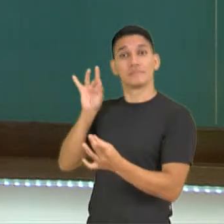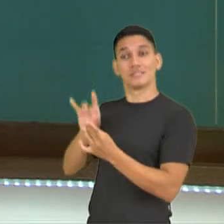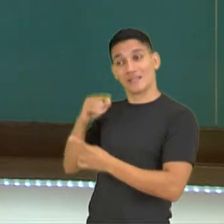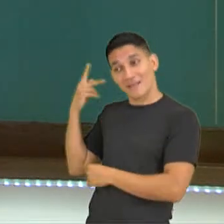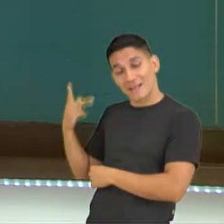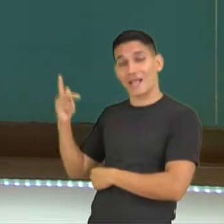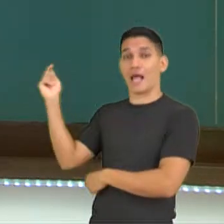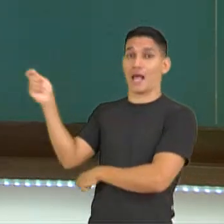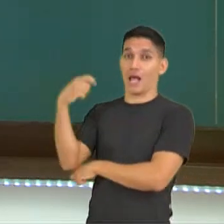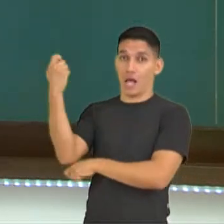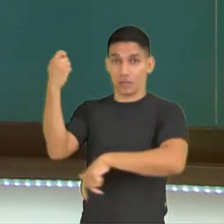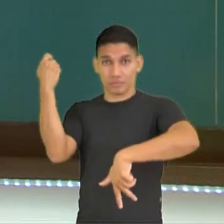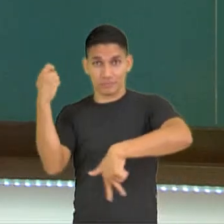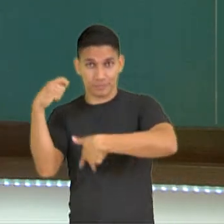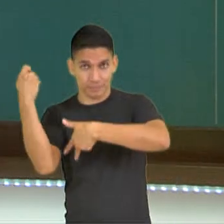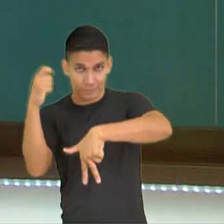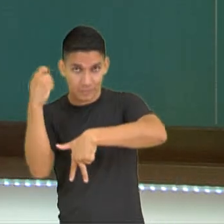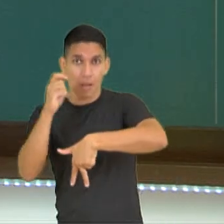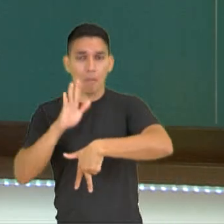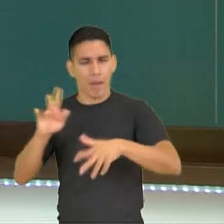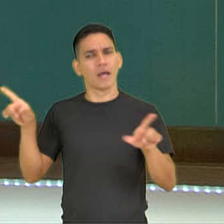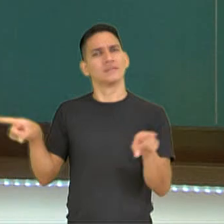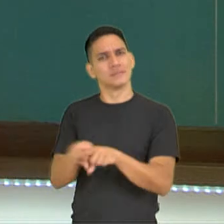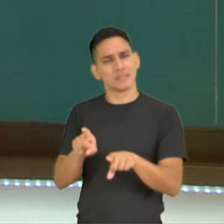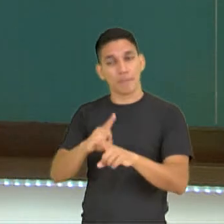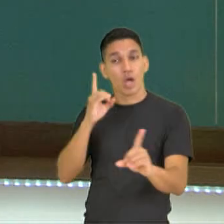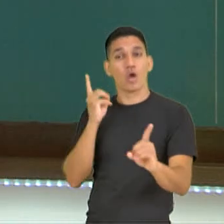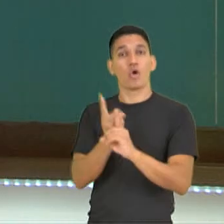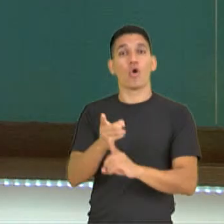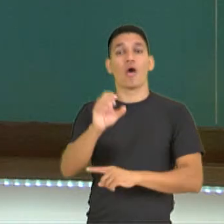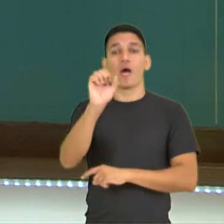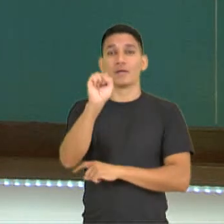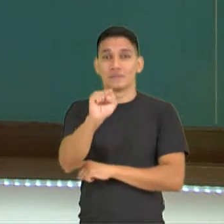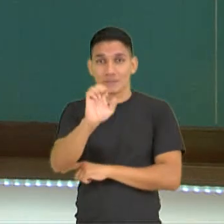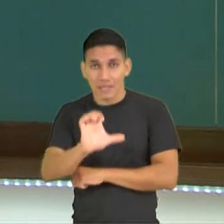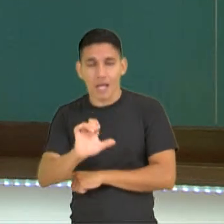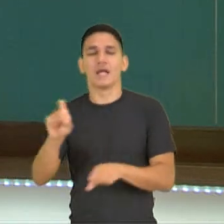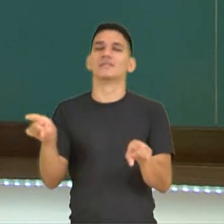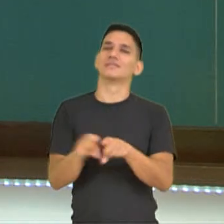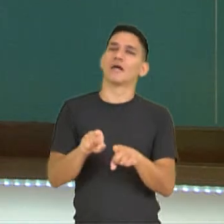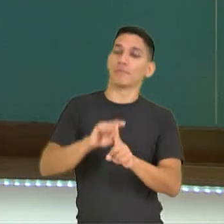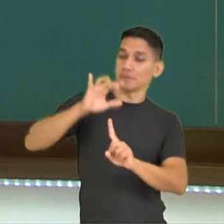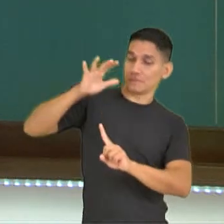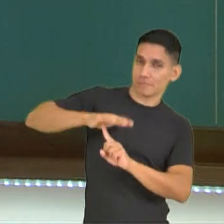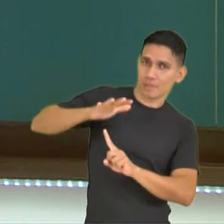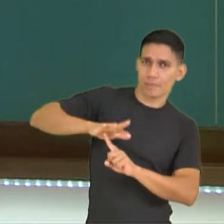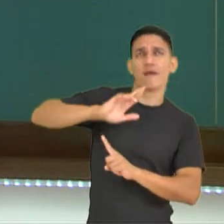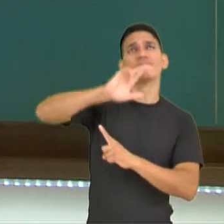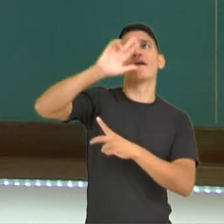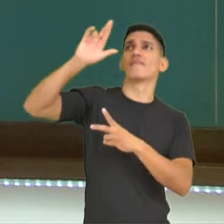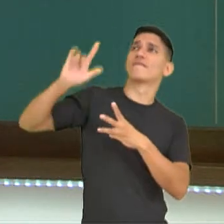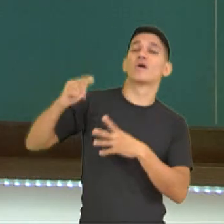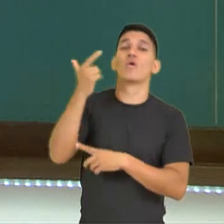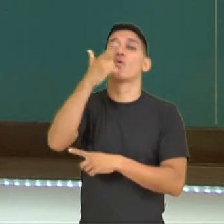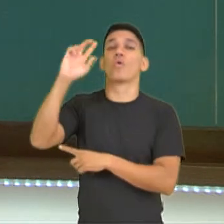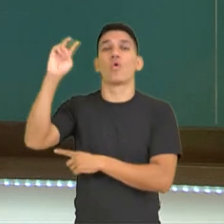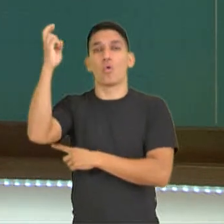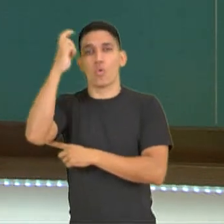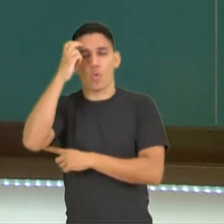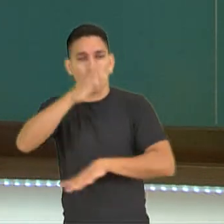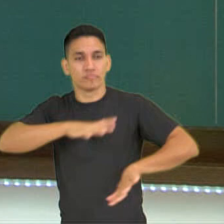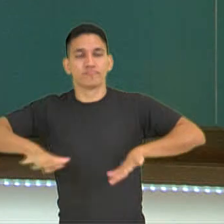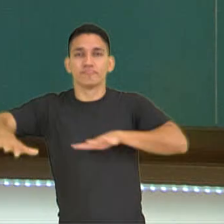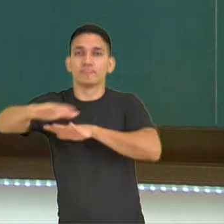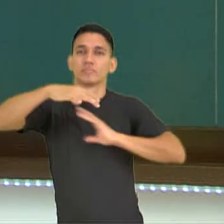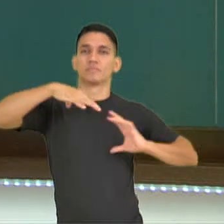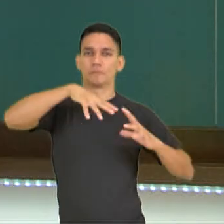nós encontramos também na cultura catarinense, na cultura paranaense e em diversas culturas ao redor do